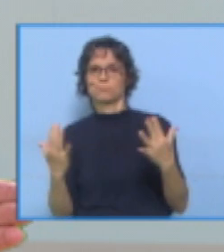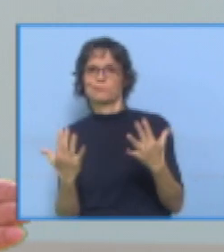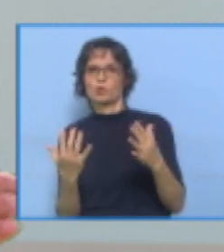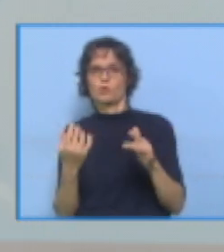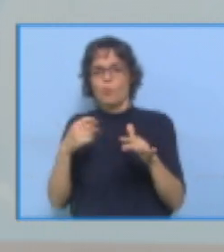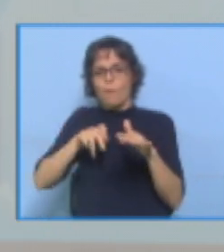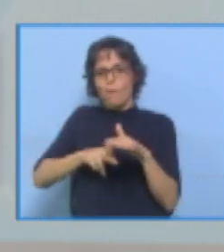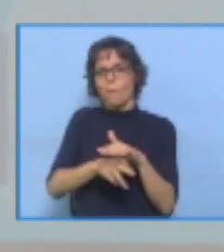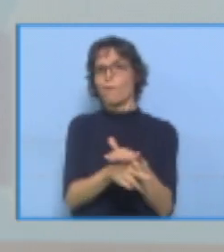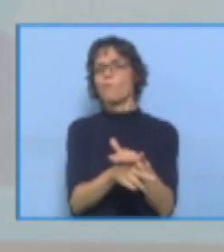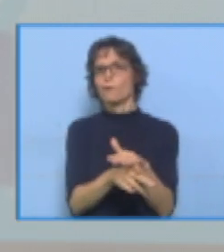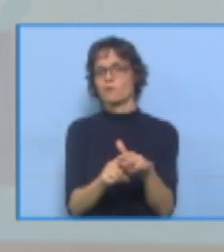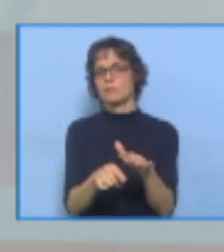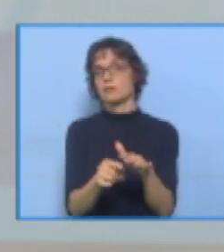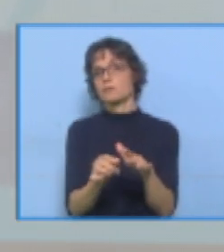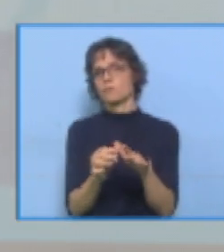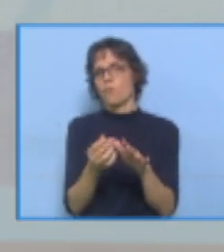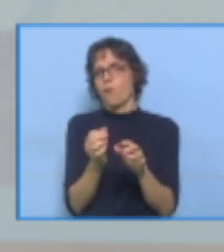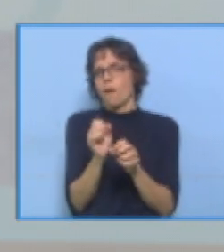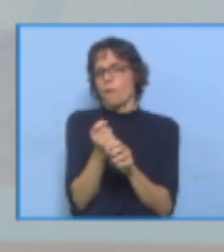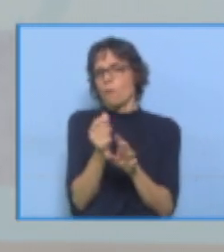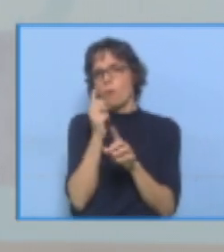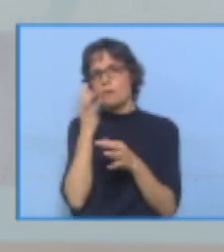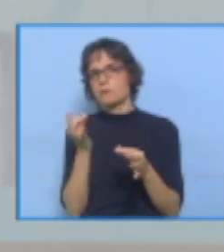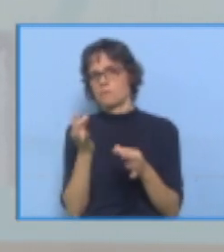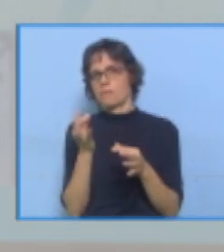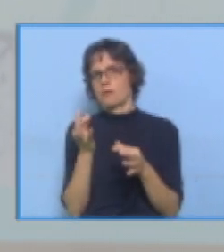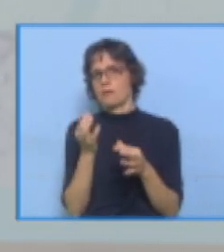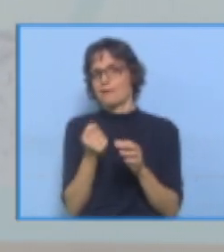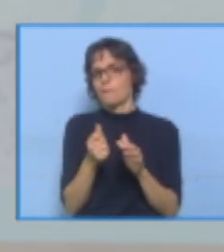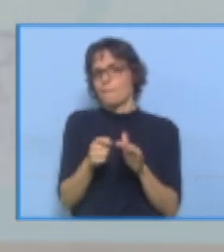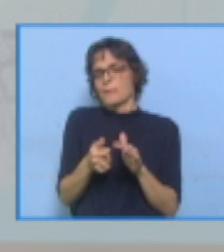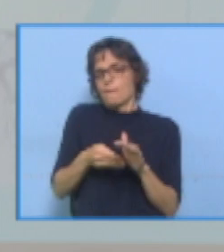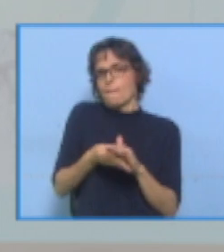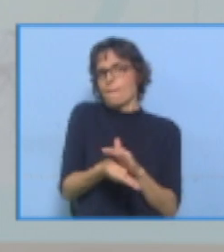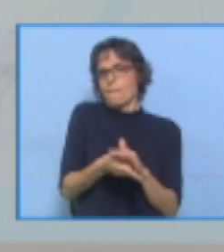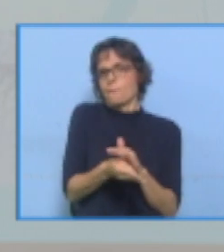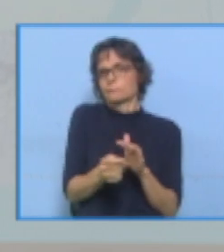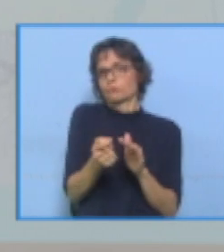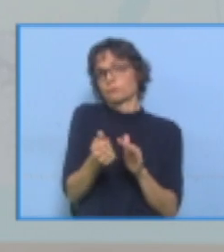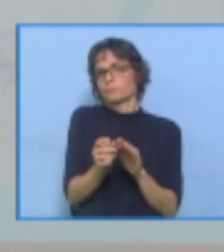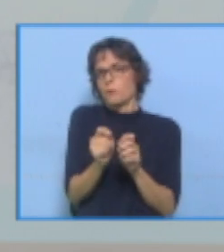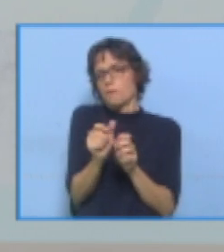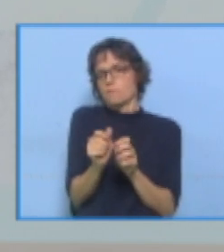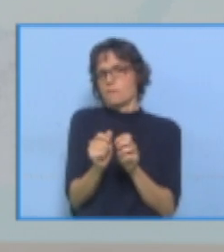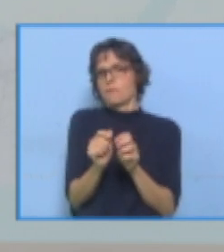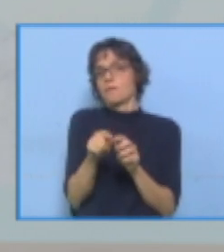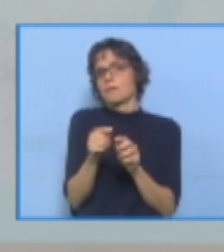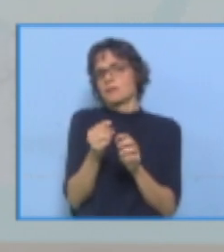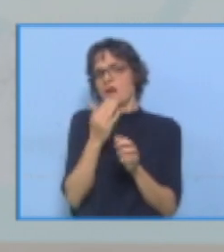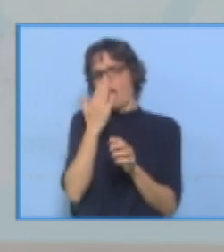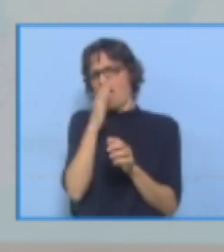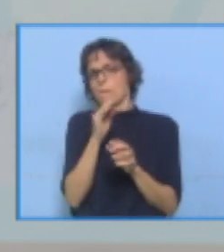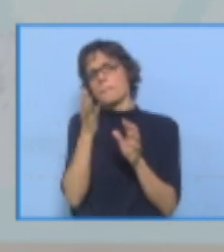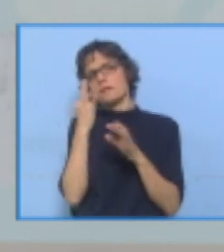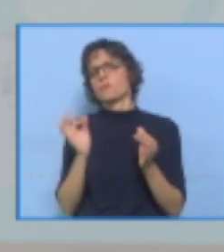Ou seja, aquilo que corrupção. É a pequeníssima corrupção. Aquilo que é considerar normal que, dado que eu tenho